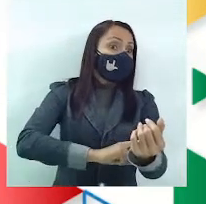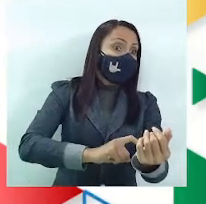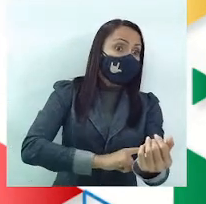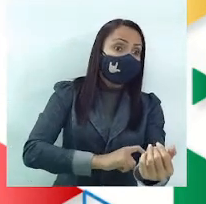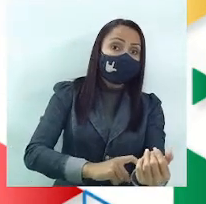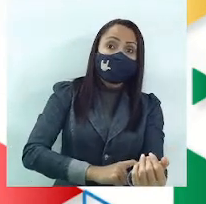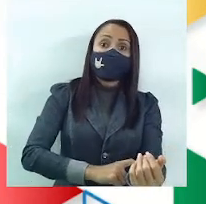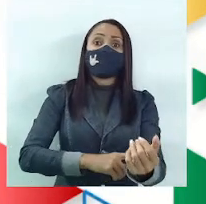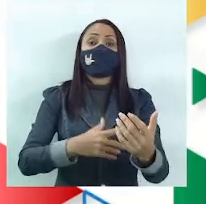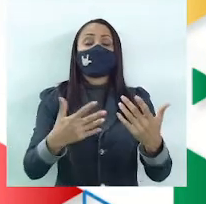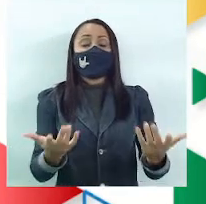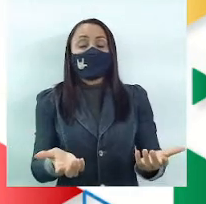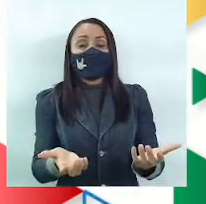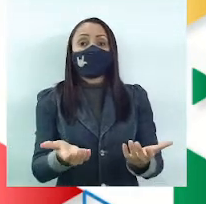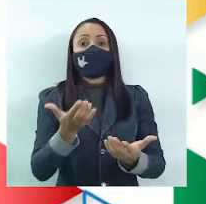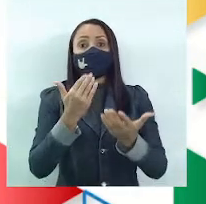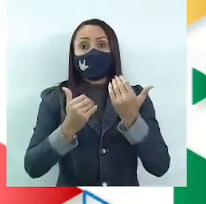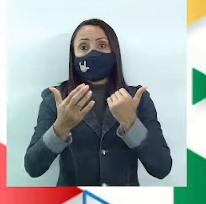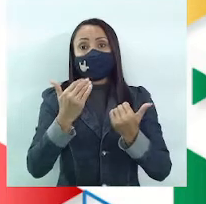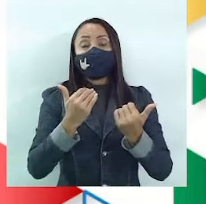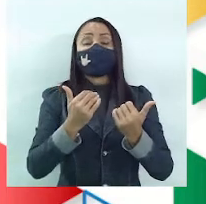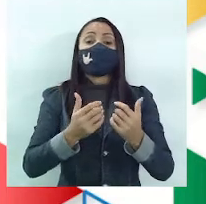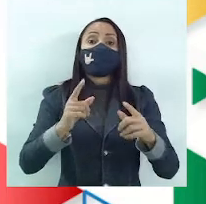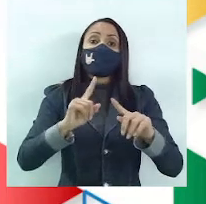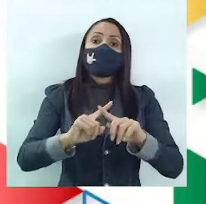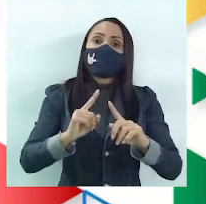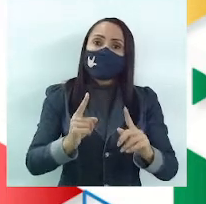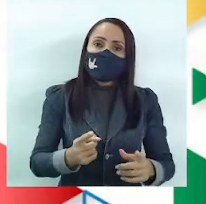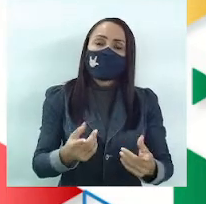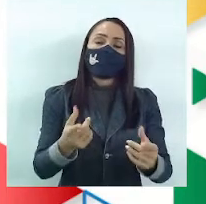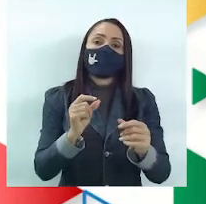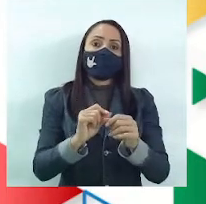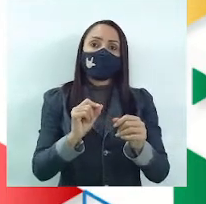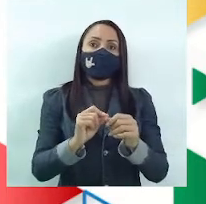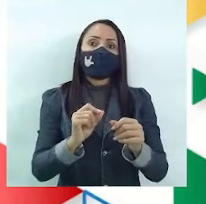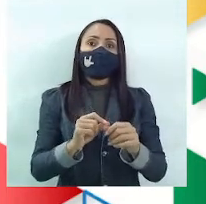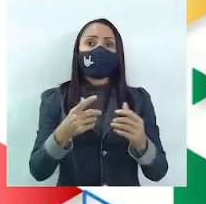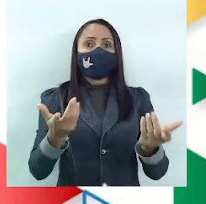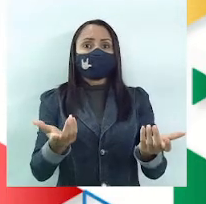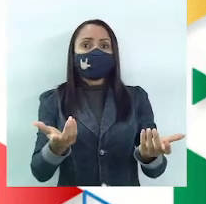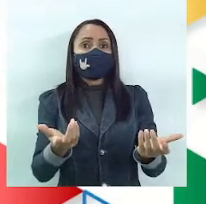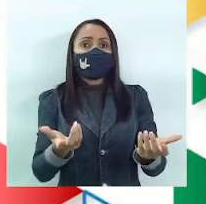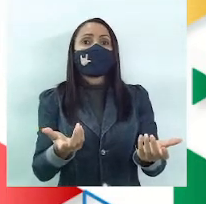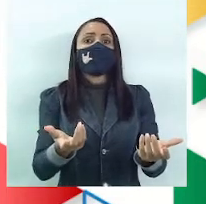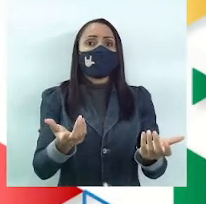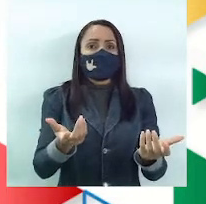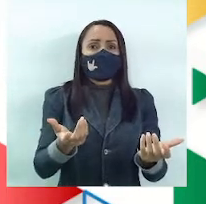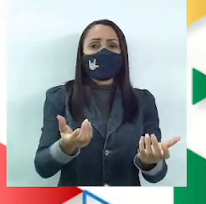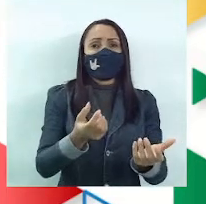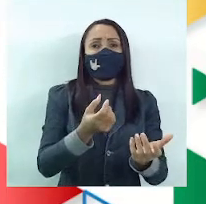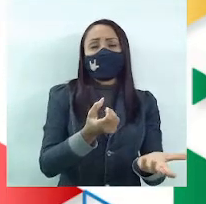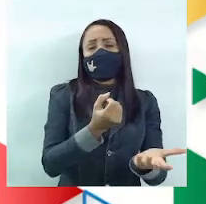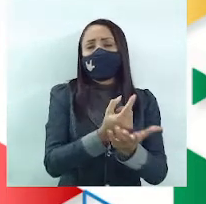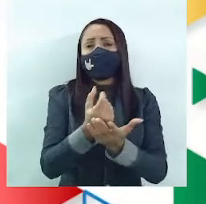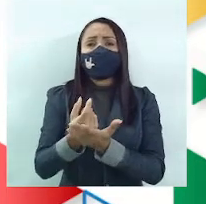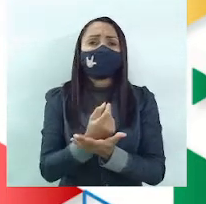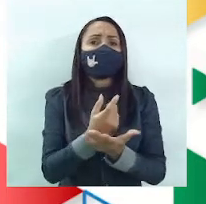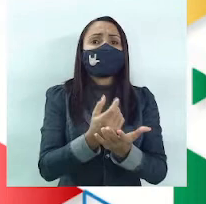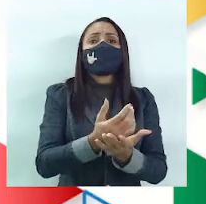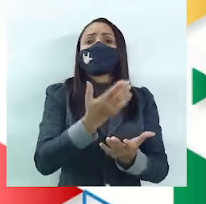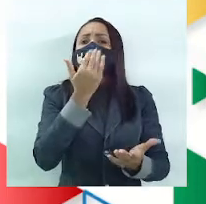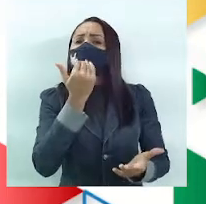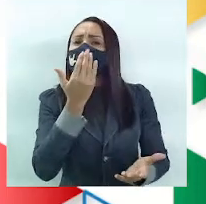ocorrendo, que ocorreu, né? Que já passamos a fase pior, mas isso aí fez com que a ingestão de açúcar, de alimentos que